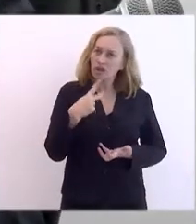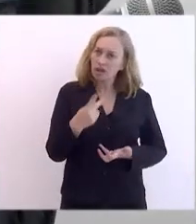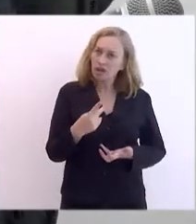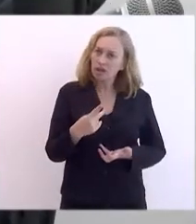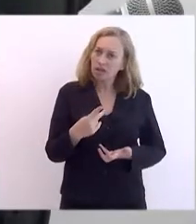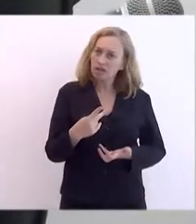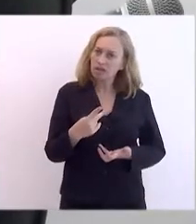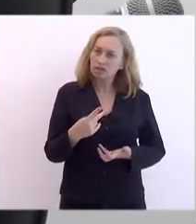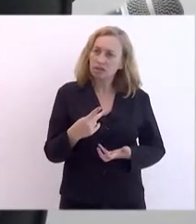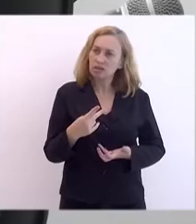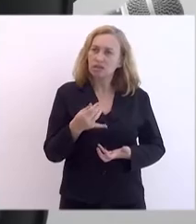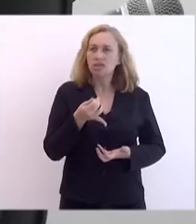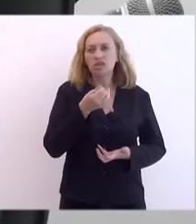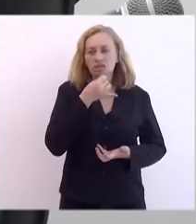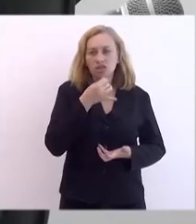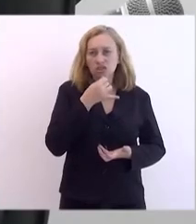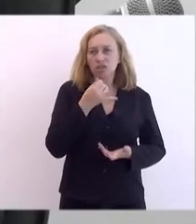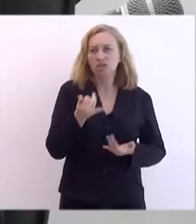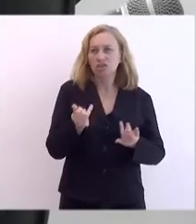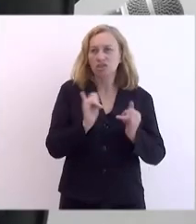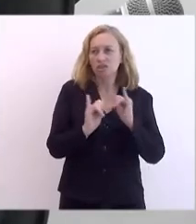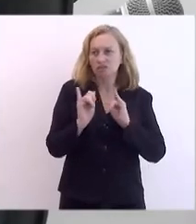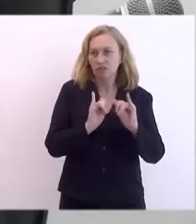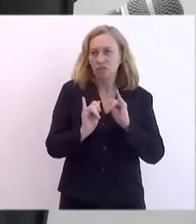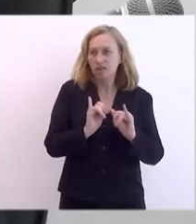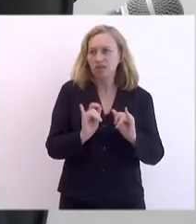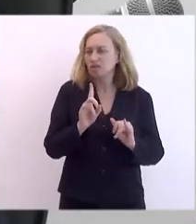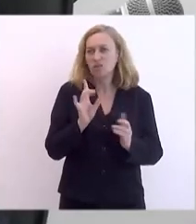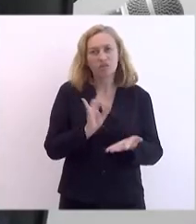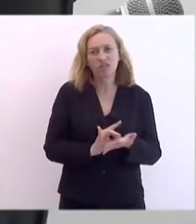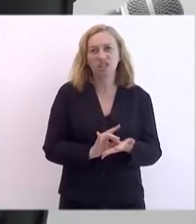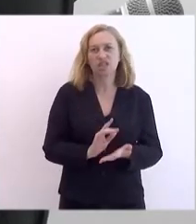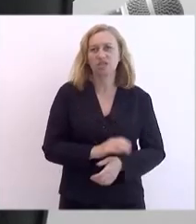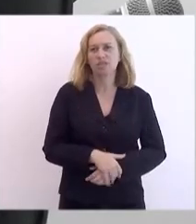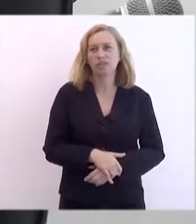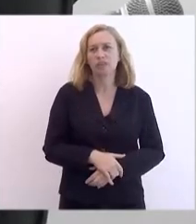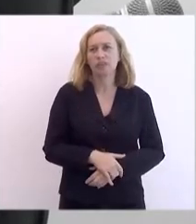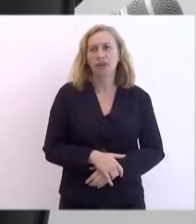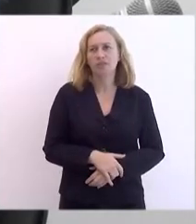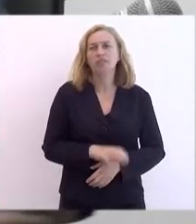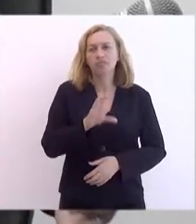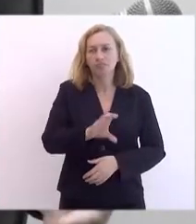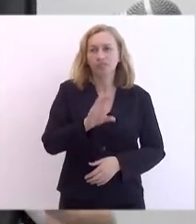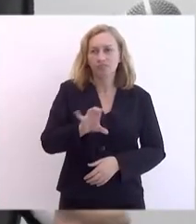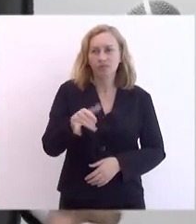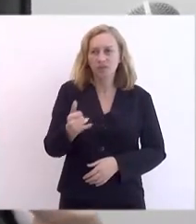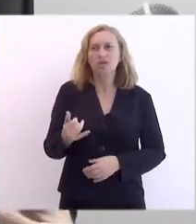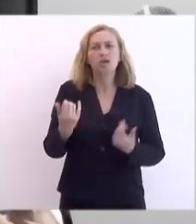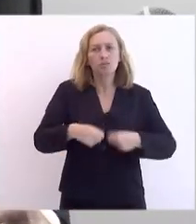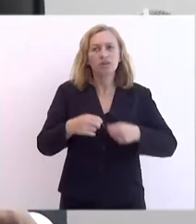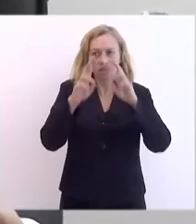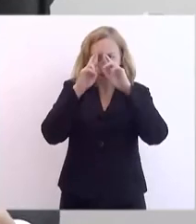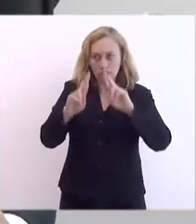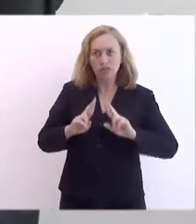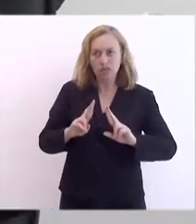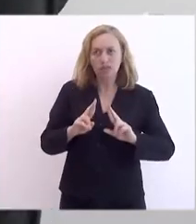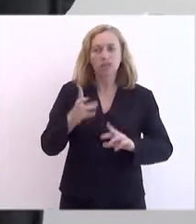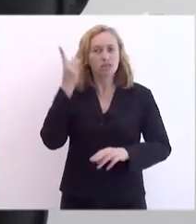da minha repulsa a esse tipo de informação, que não é verdadeira. E que a CCJ precisa ser respeitada, deputado Rodrigo